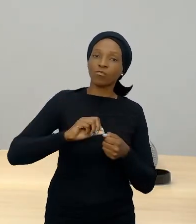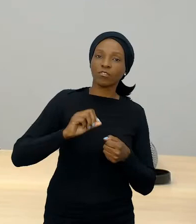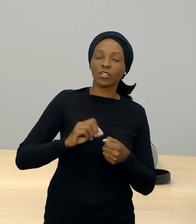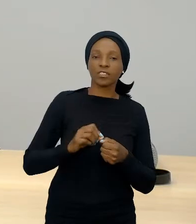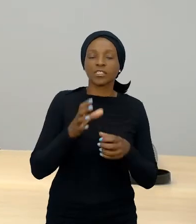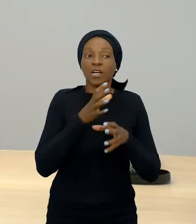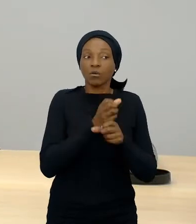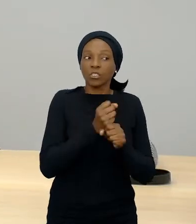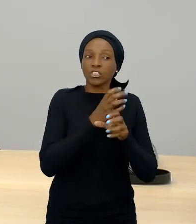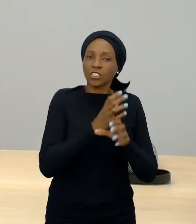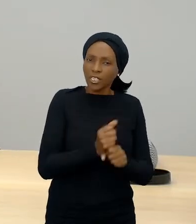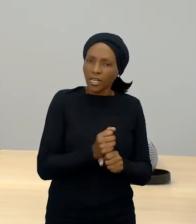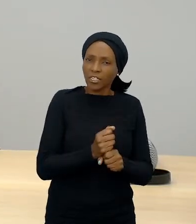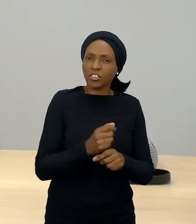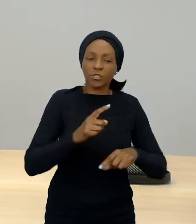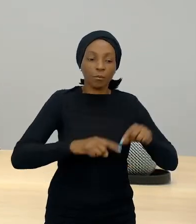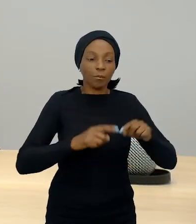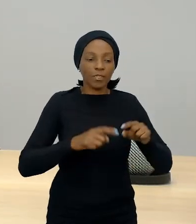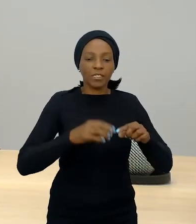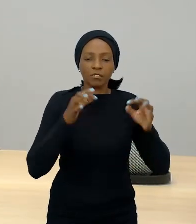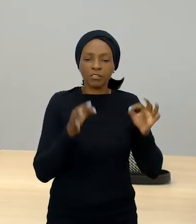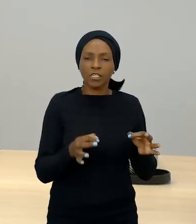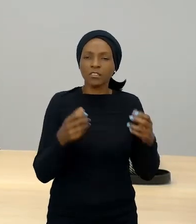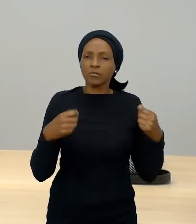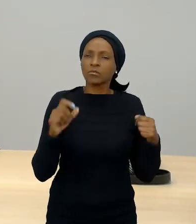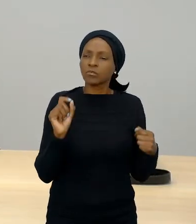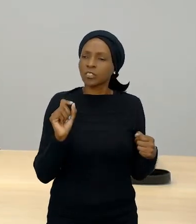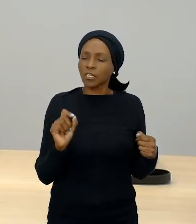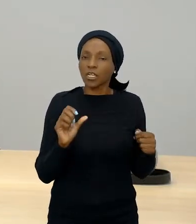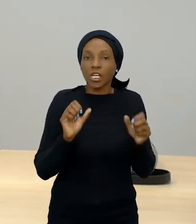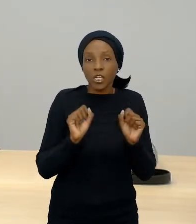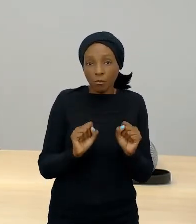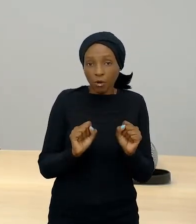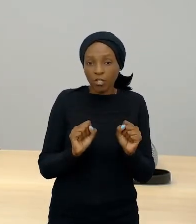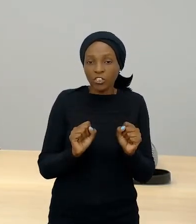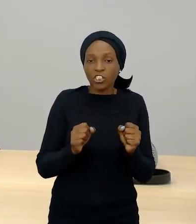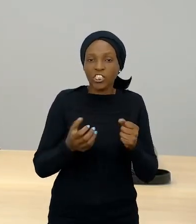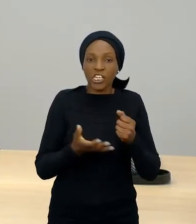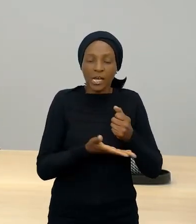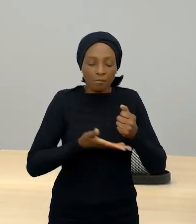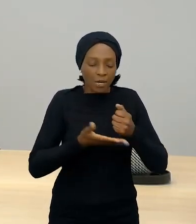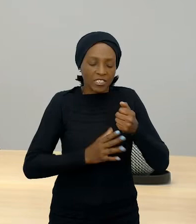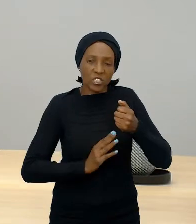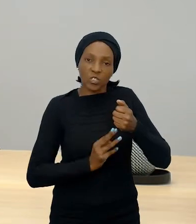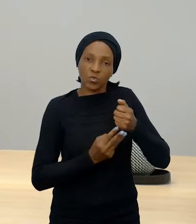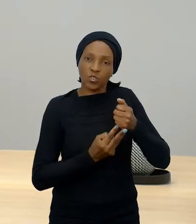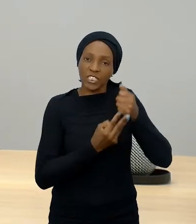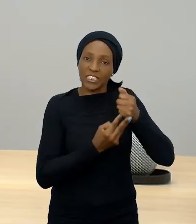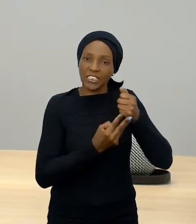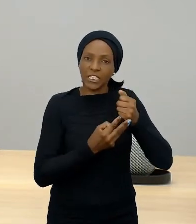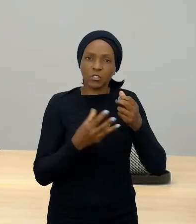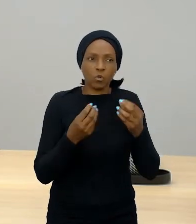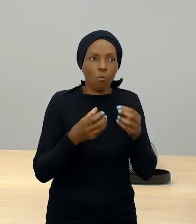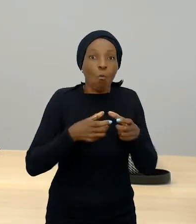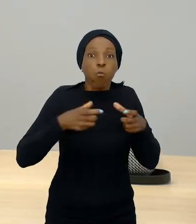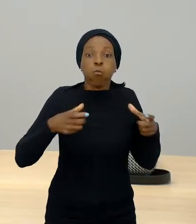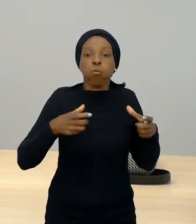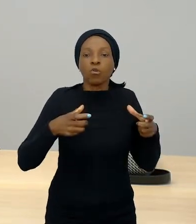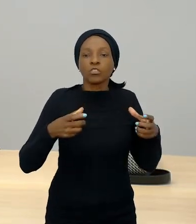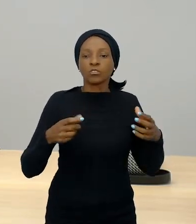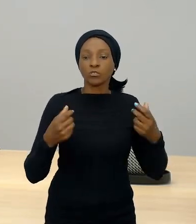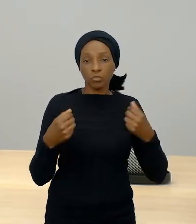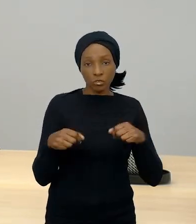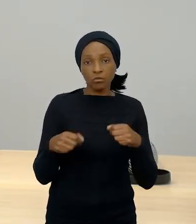que precisa de material. Por exemplo, ele pode acabar fazendo um alicerce muito mais robusto do que